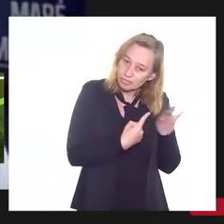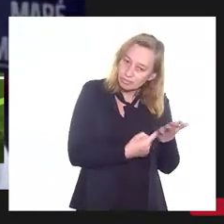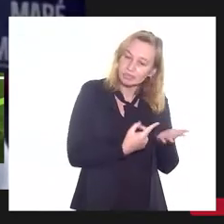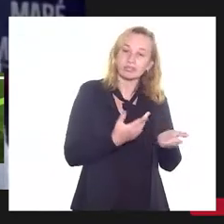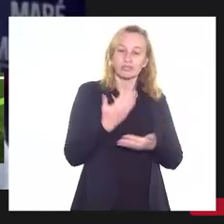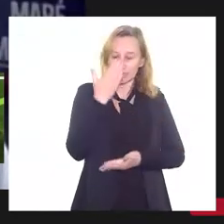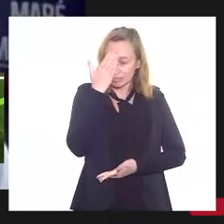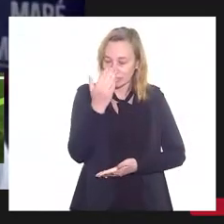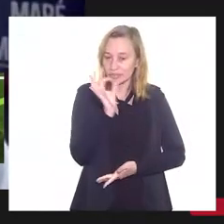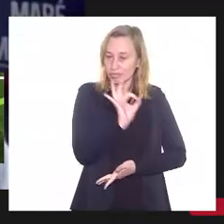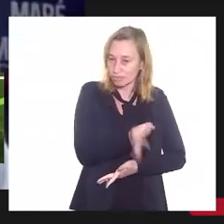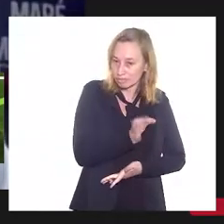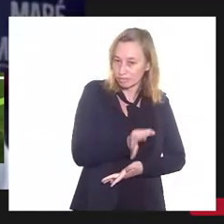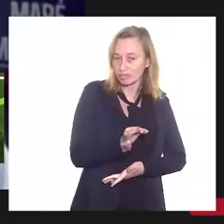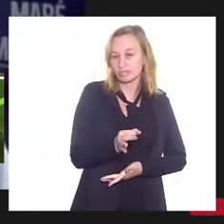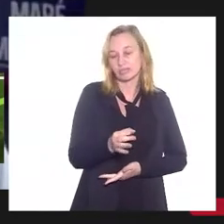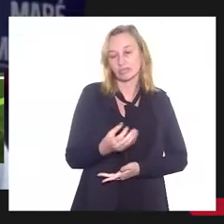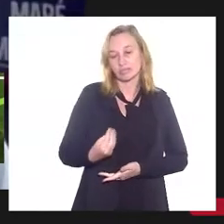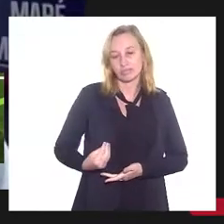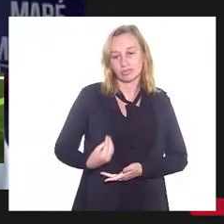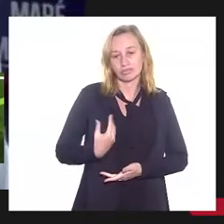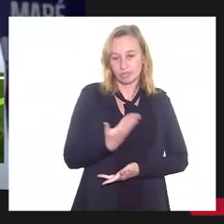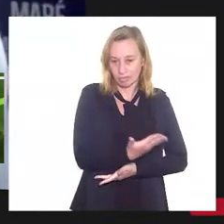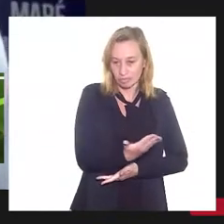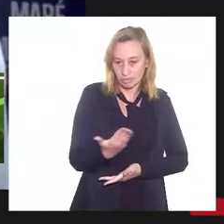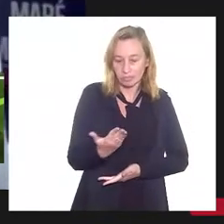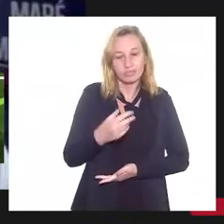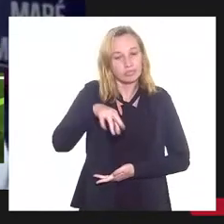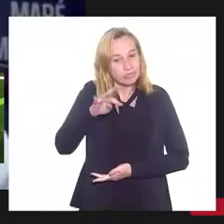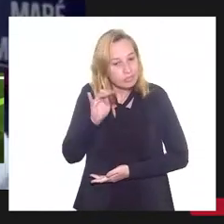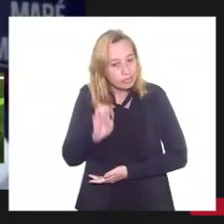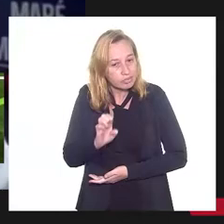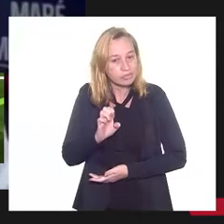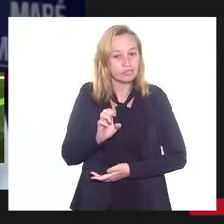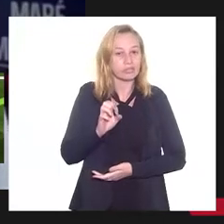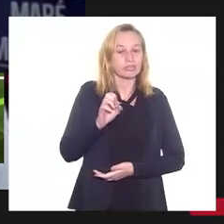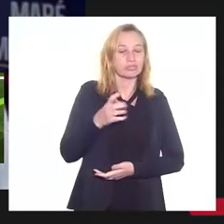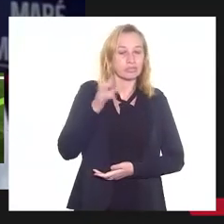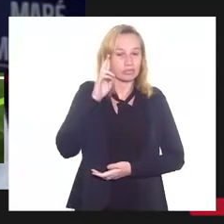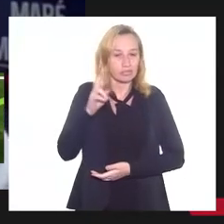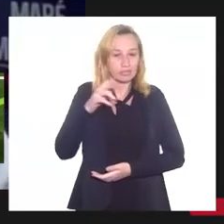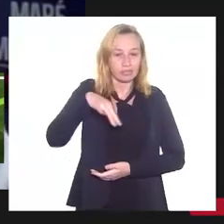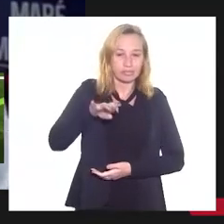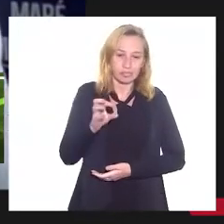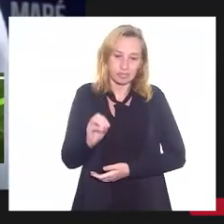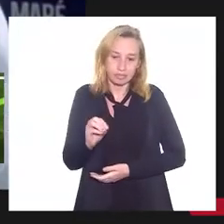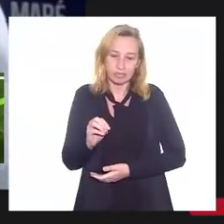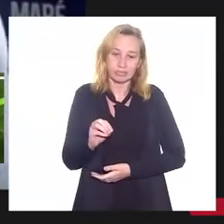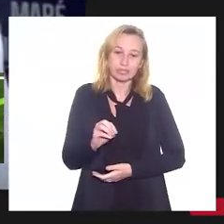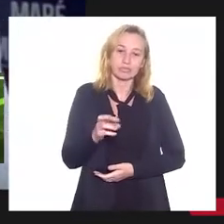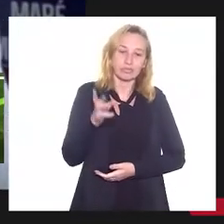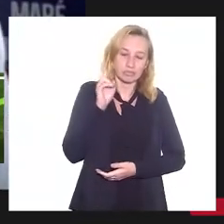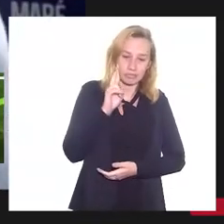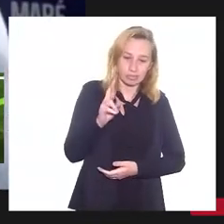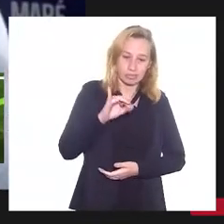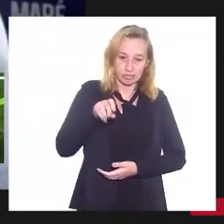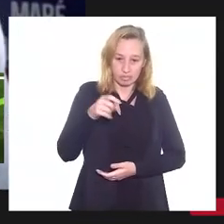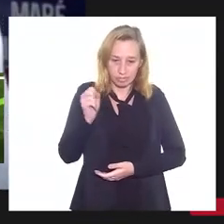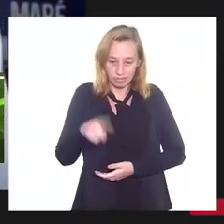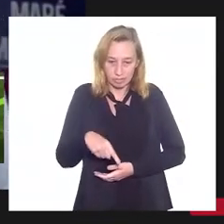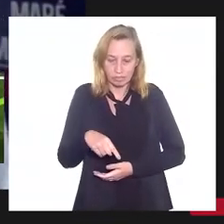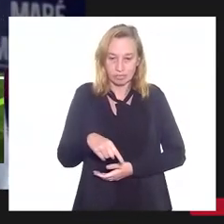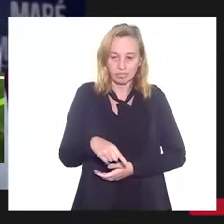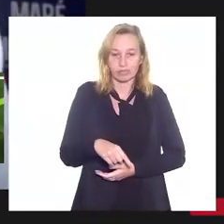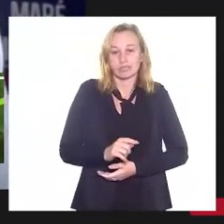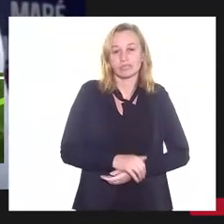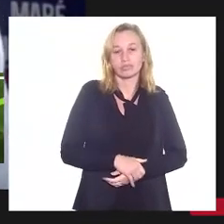agradecer enorme bem a participação da querida Margareth do Senhor Marcelo Monteiro do senhor já estou não